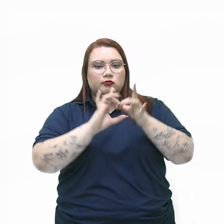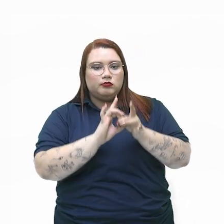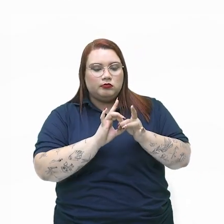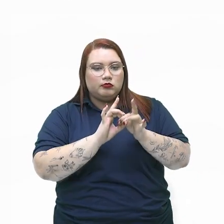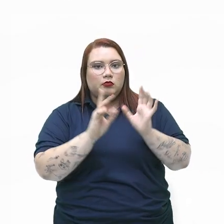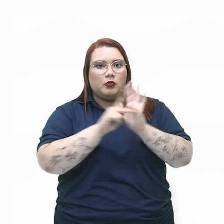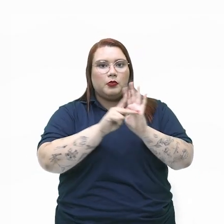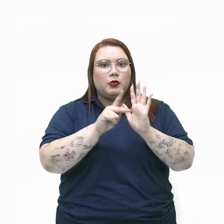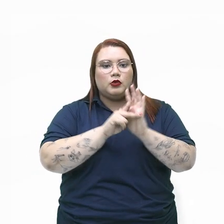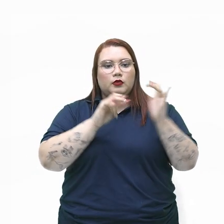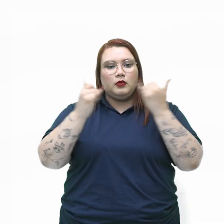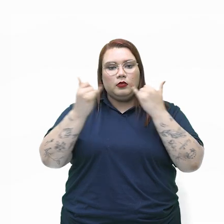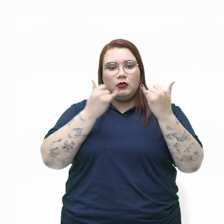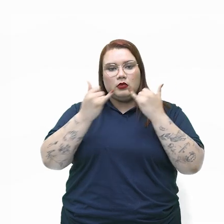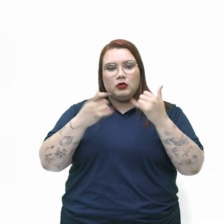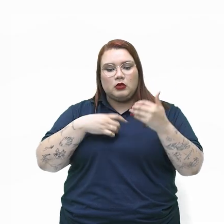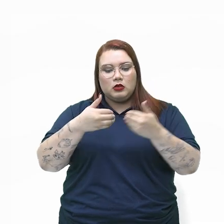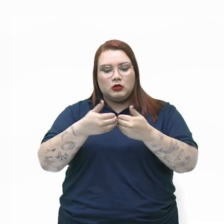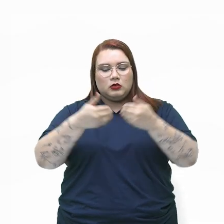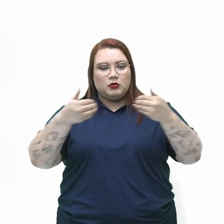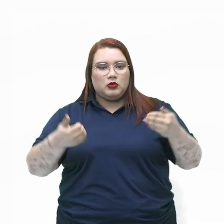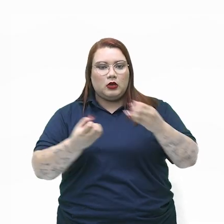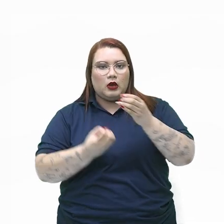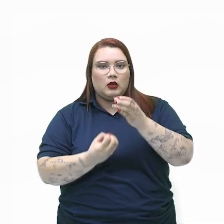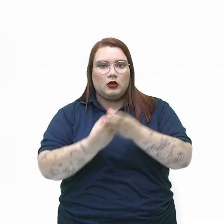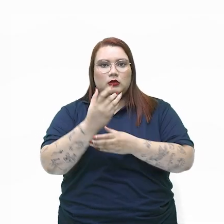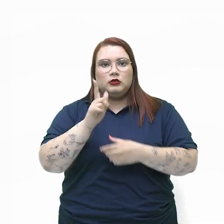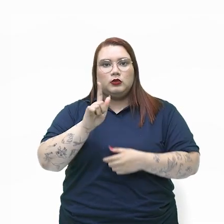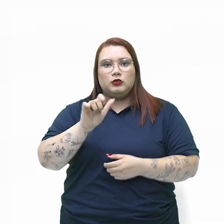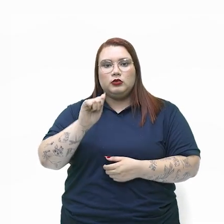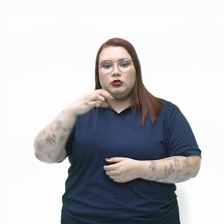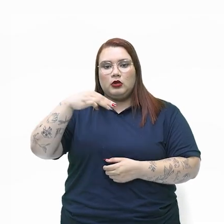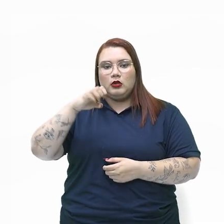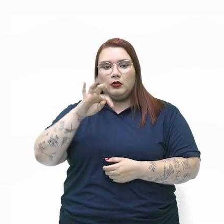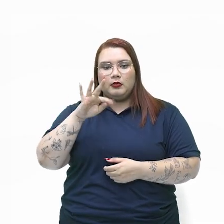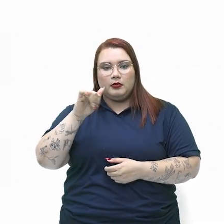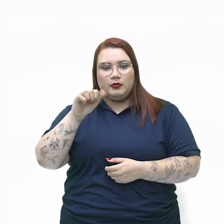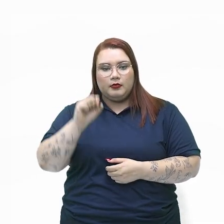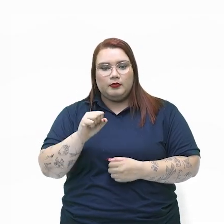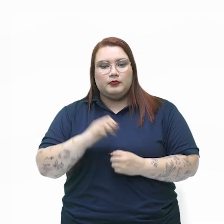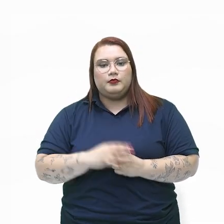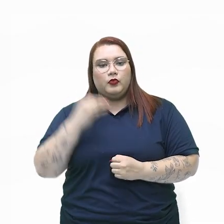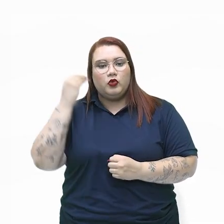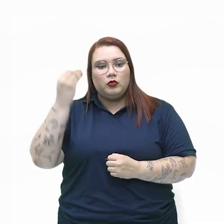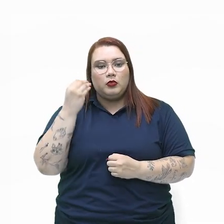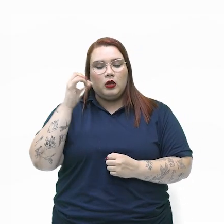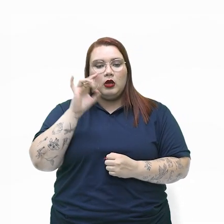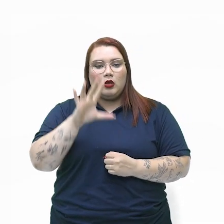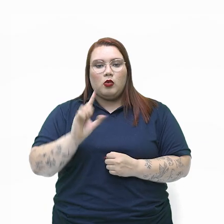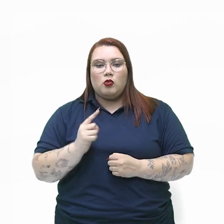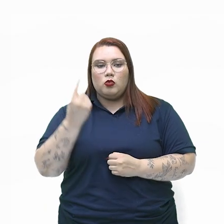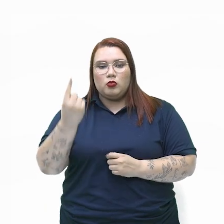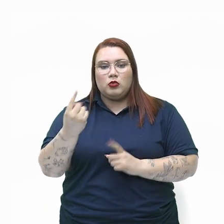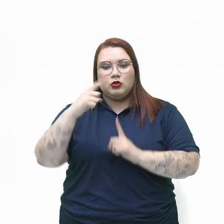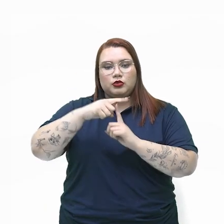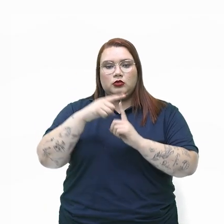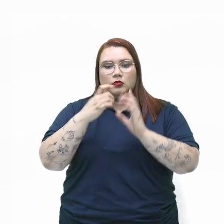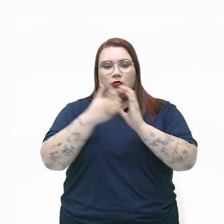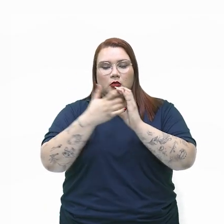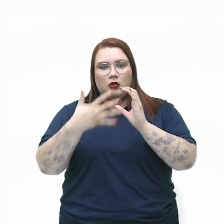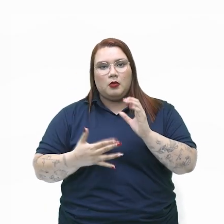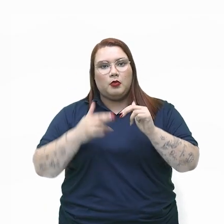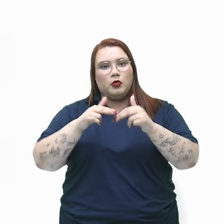característica é determinada por um par de fatores que se separam durante a formação dos gametas. O experimento é apenas para uma